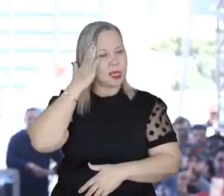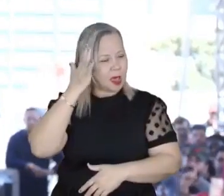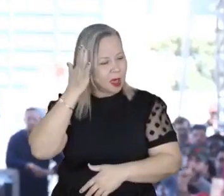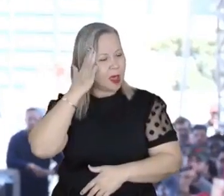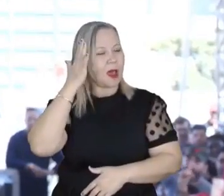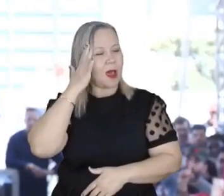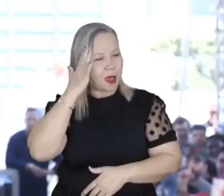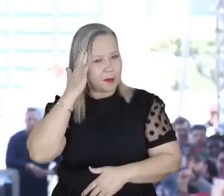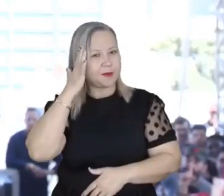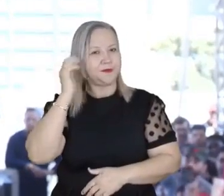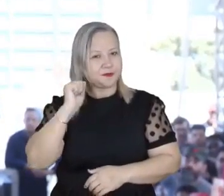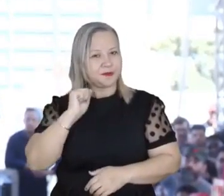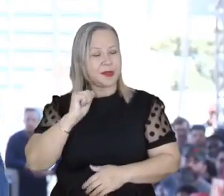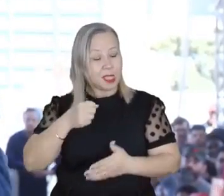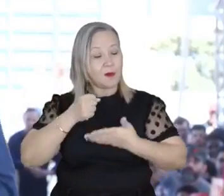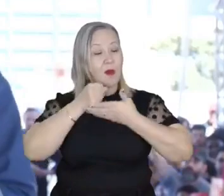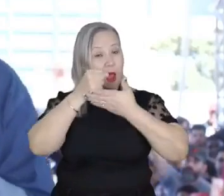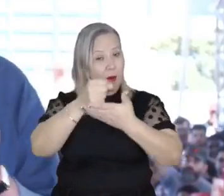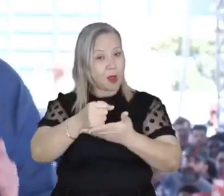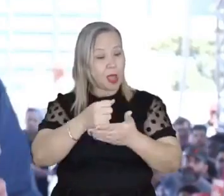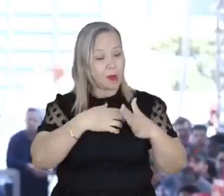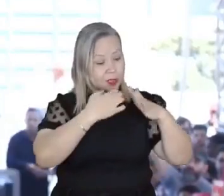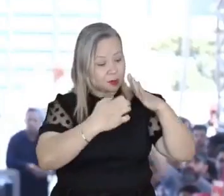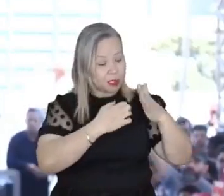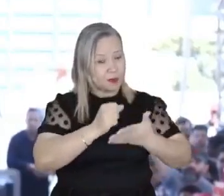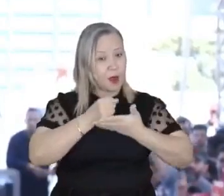Lula, com toda certeza.